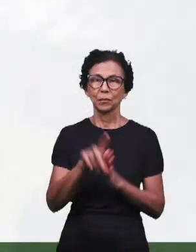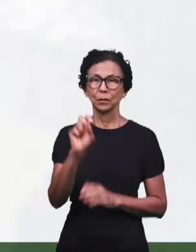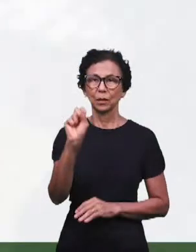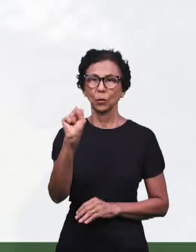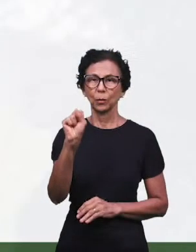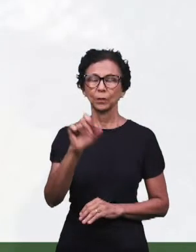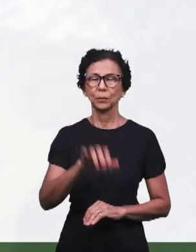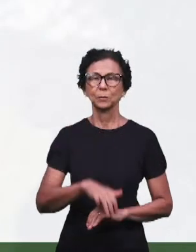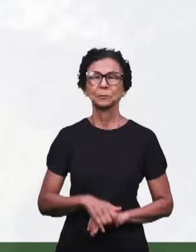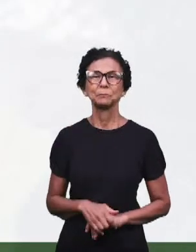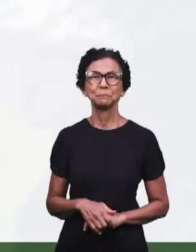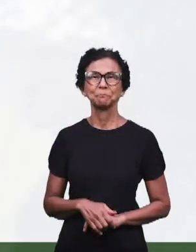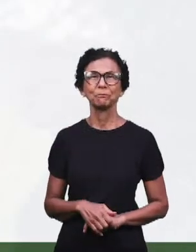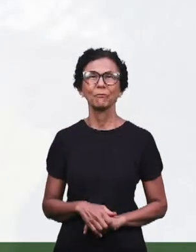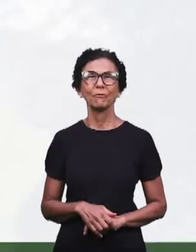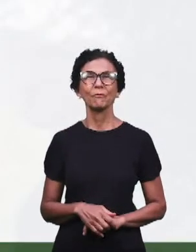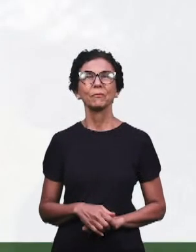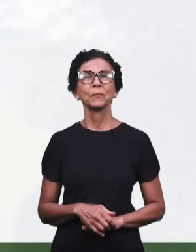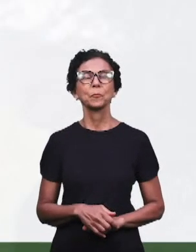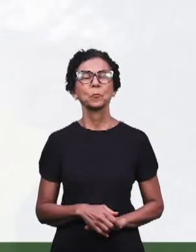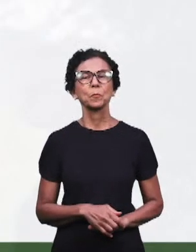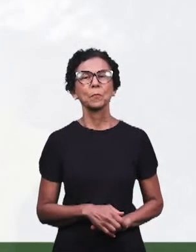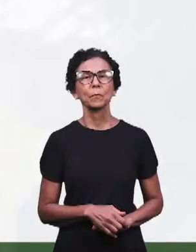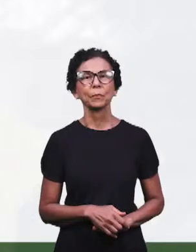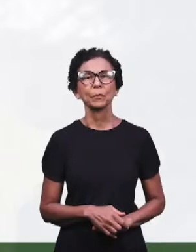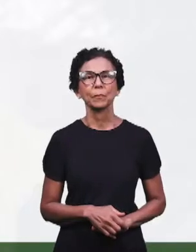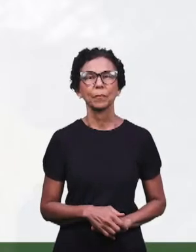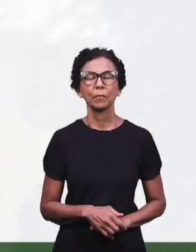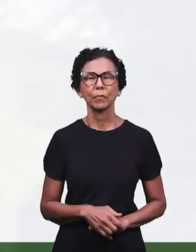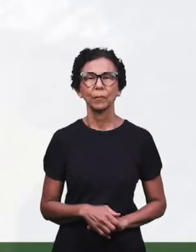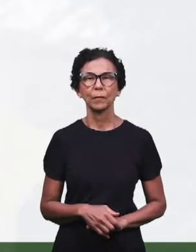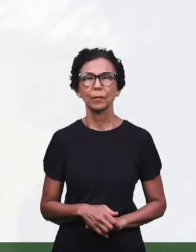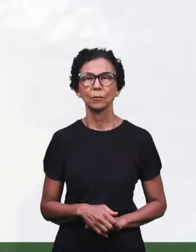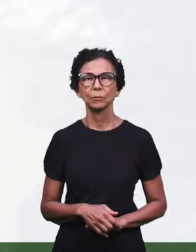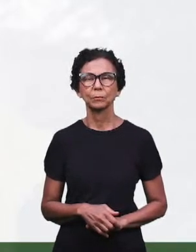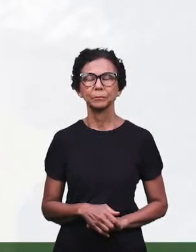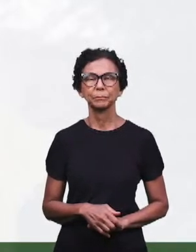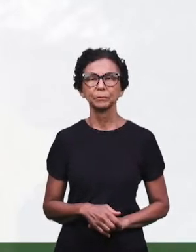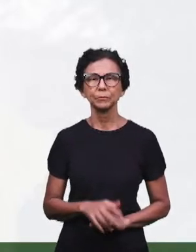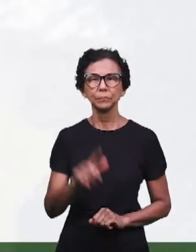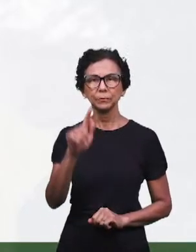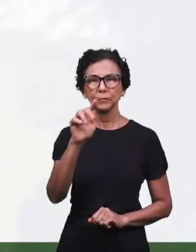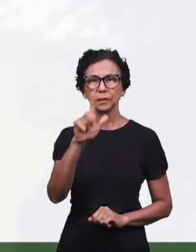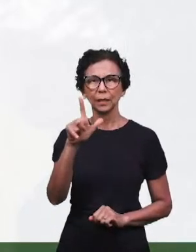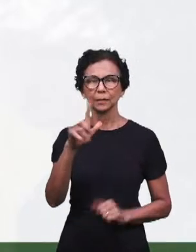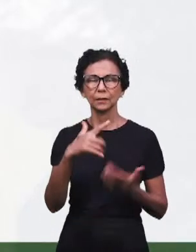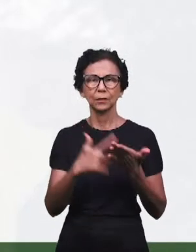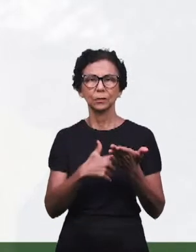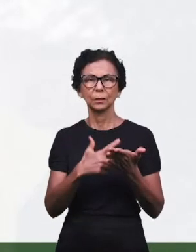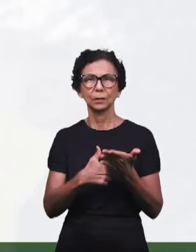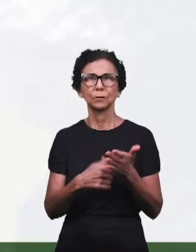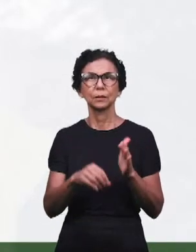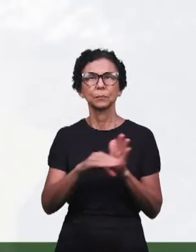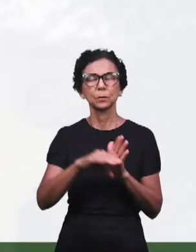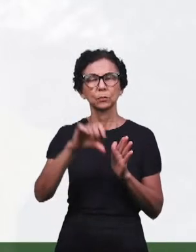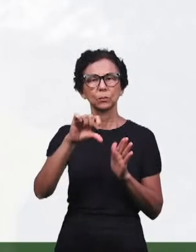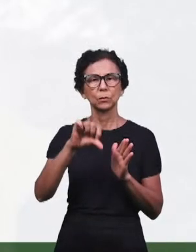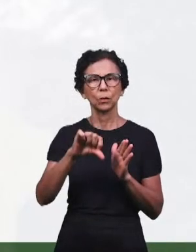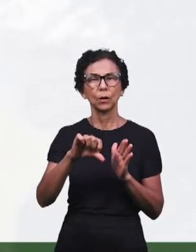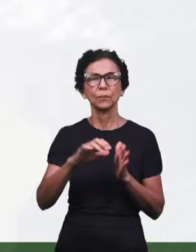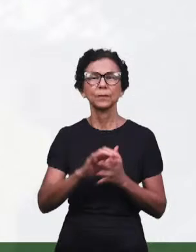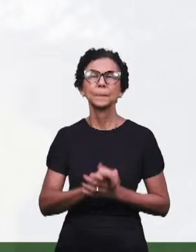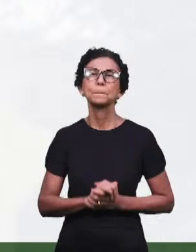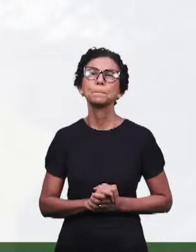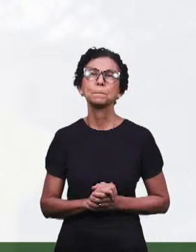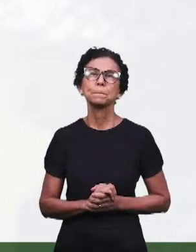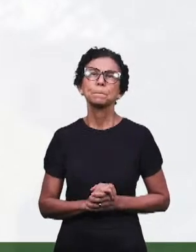assim, leia Gálatas capítulo 4, versos 9 e 10 e responda, guardar